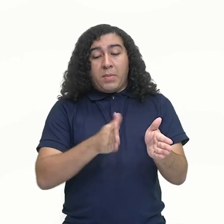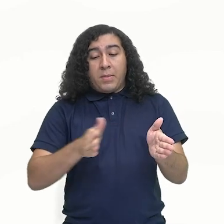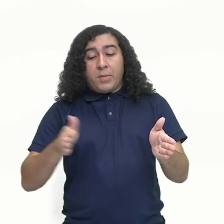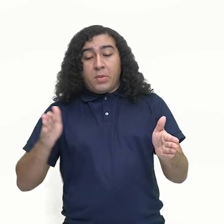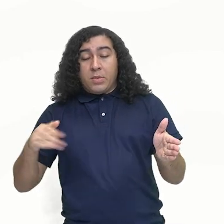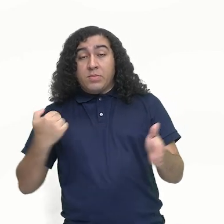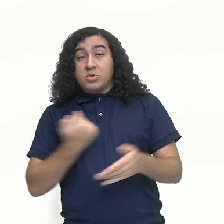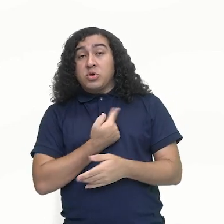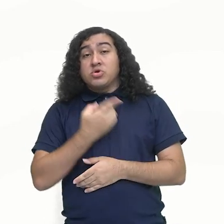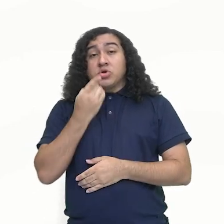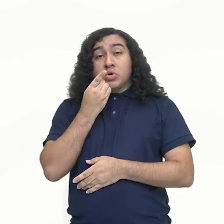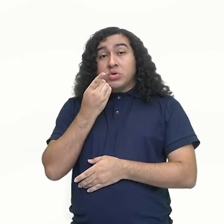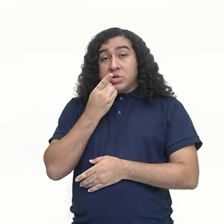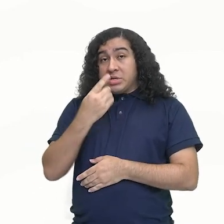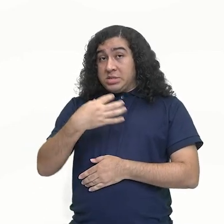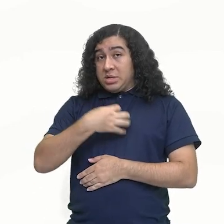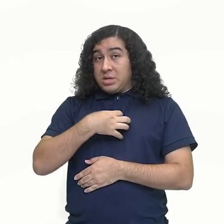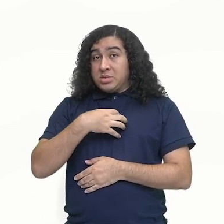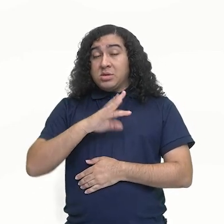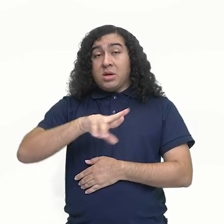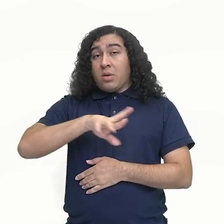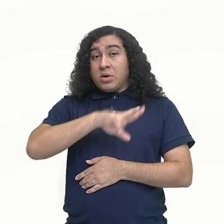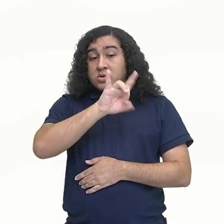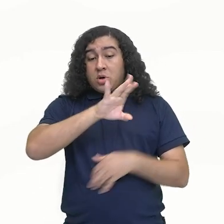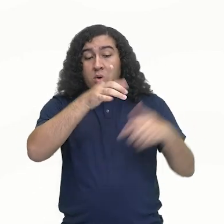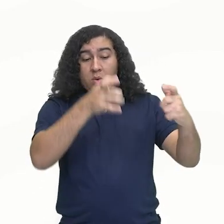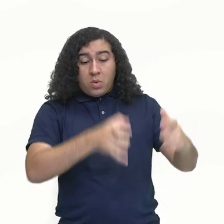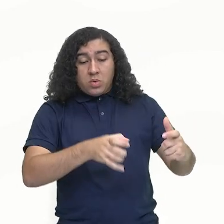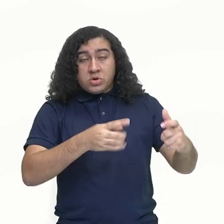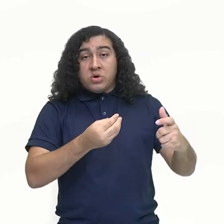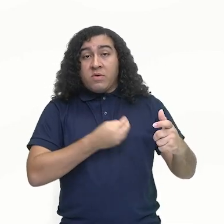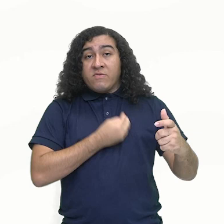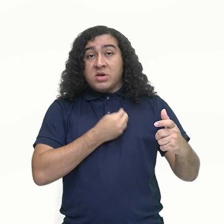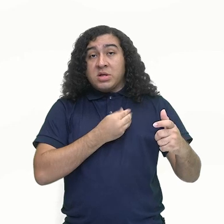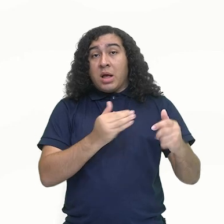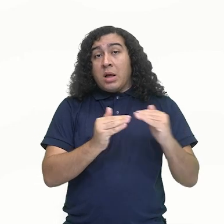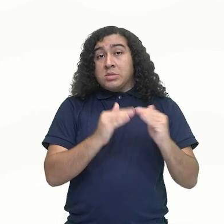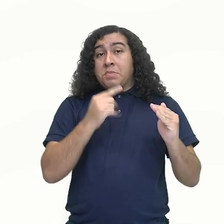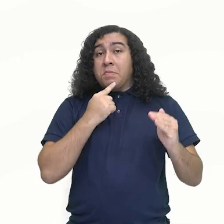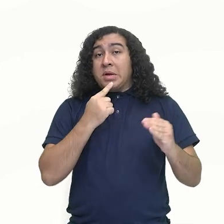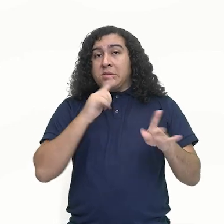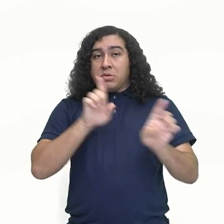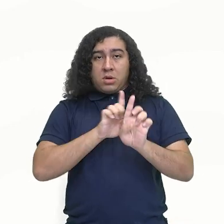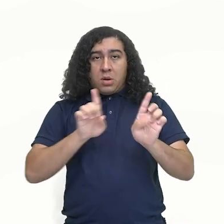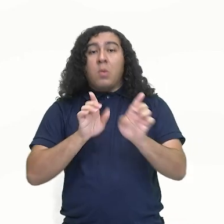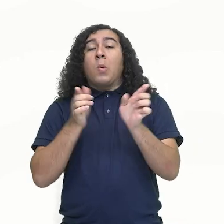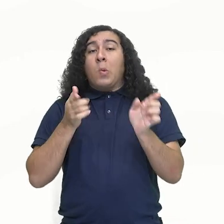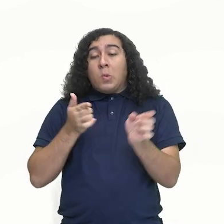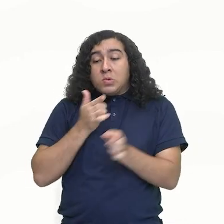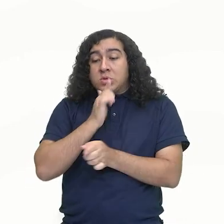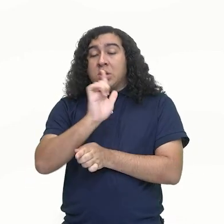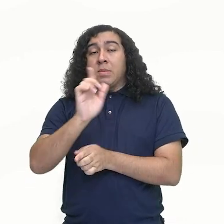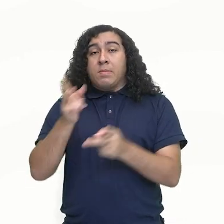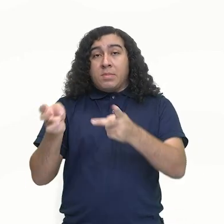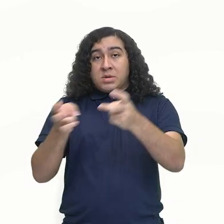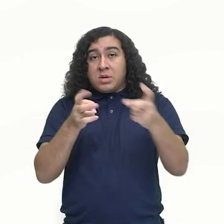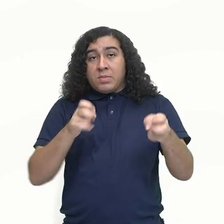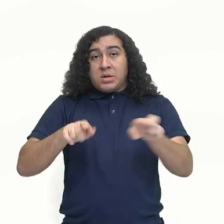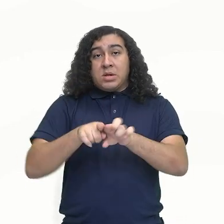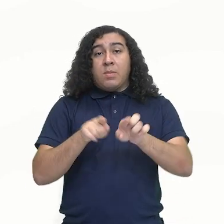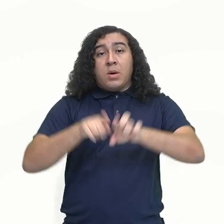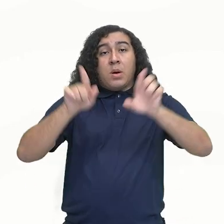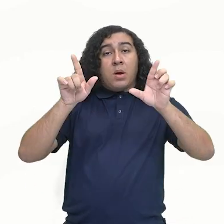os dias, né? Não apenas em âmbito local, mas a gente também consegue perceber através de matérias